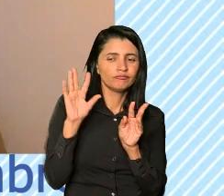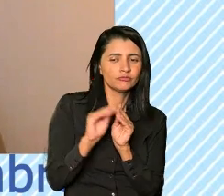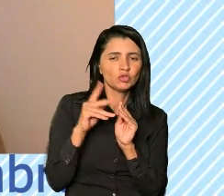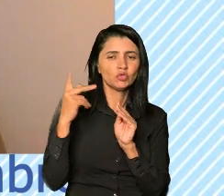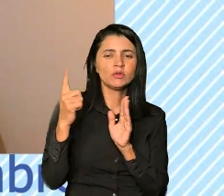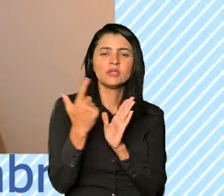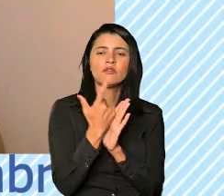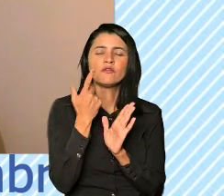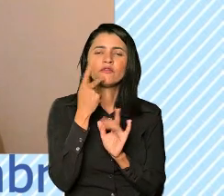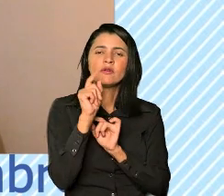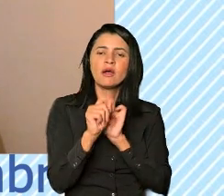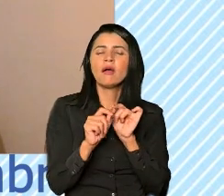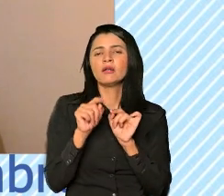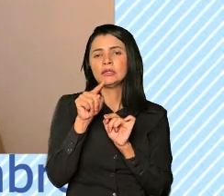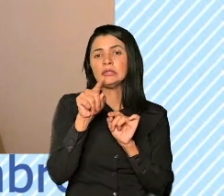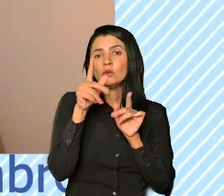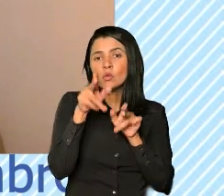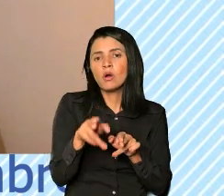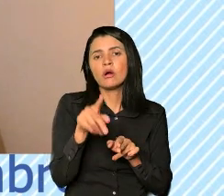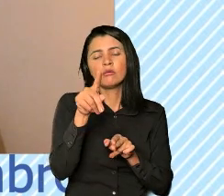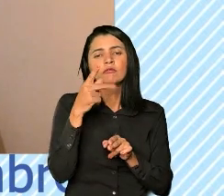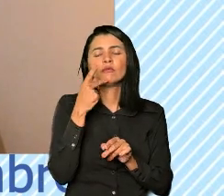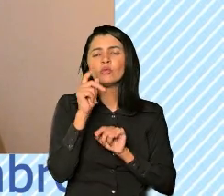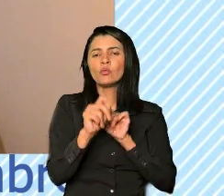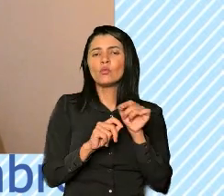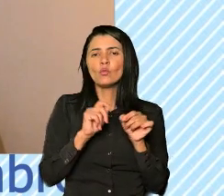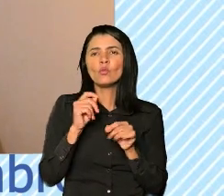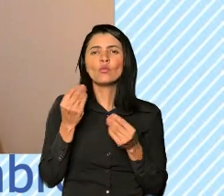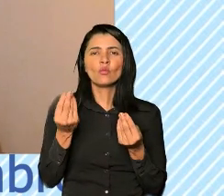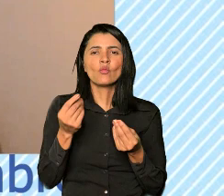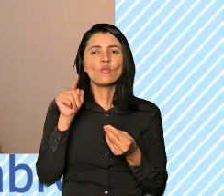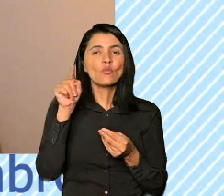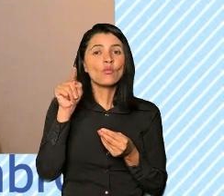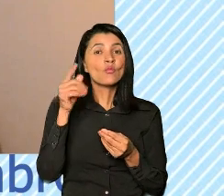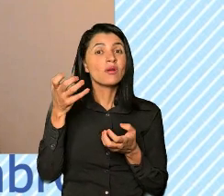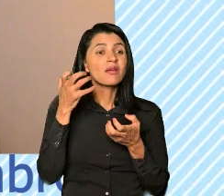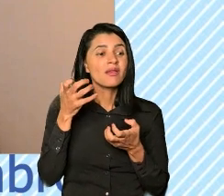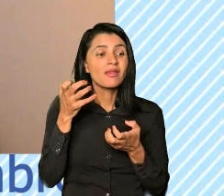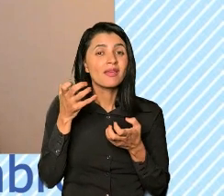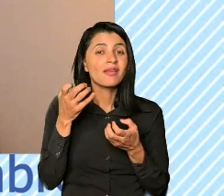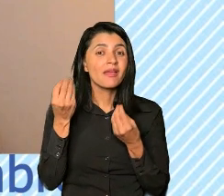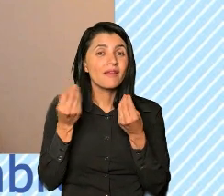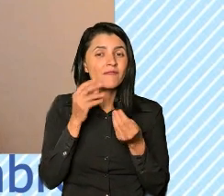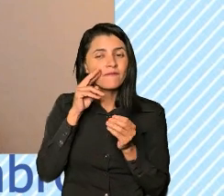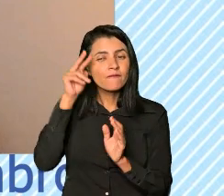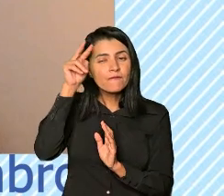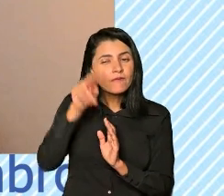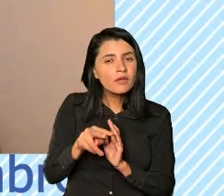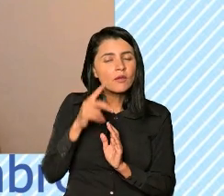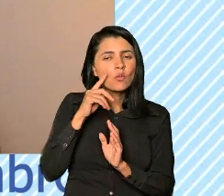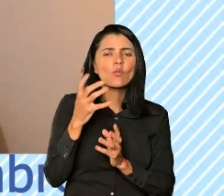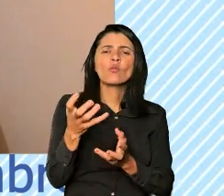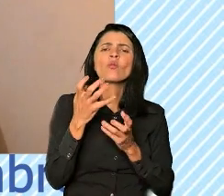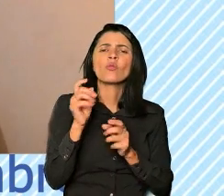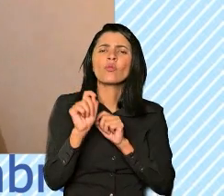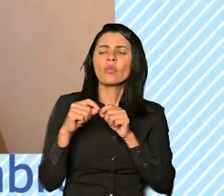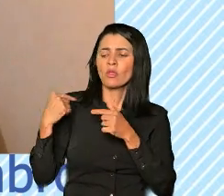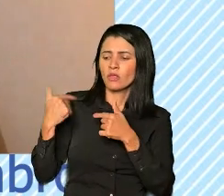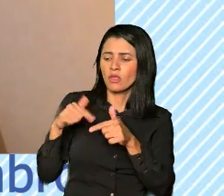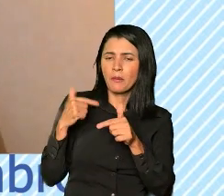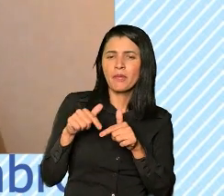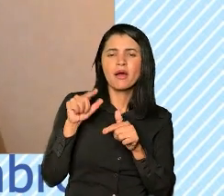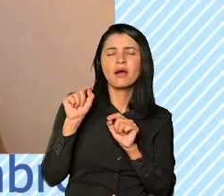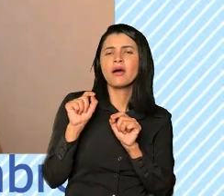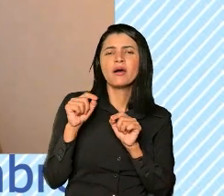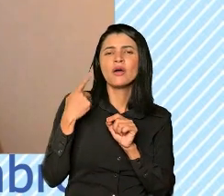livro dela, ela fala exatamente isso, que ela fala assim o que ela visualiza, o que ela quer, que o trabalho dela não